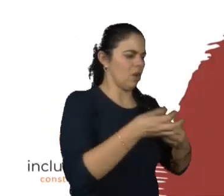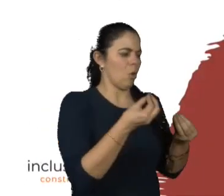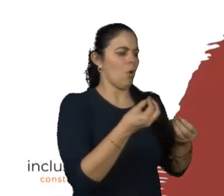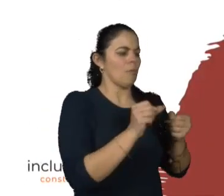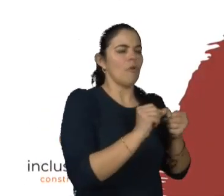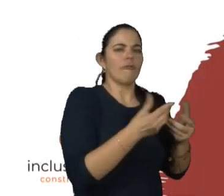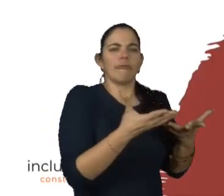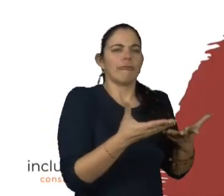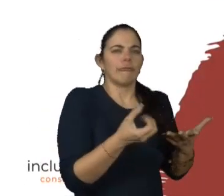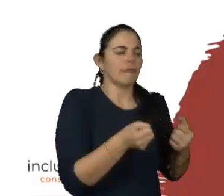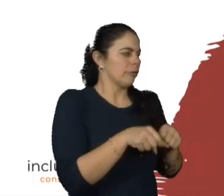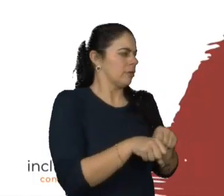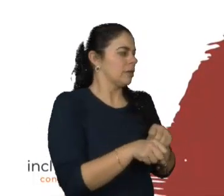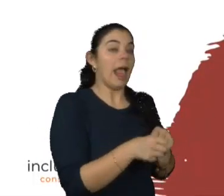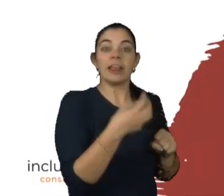tinha informação?